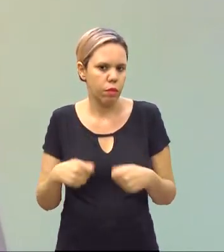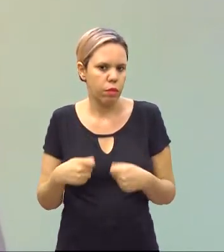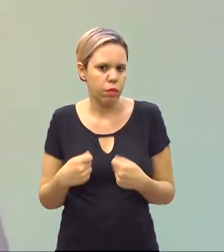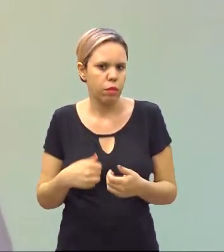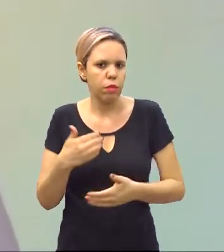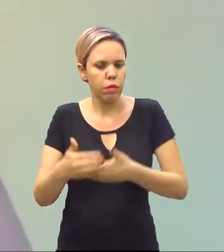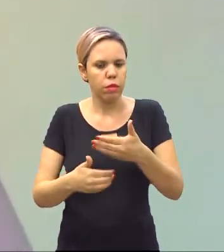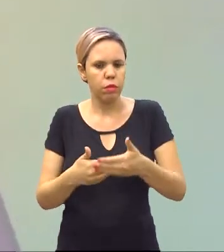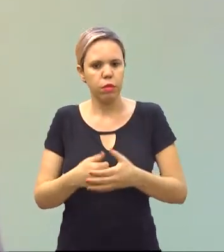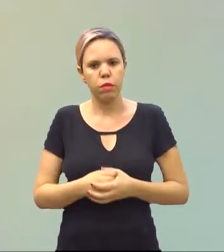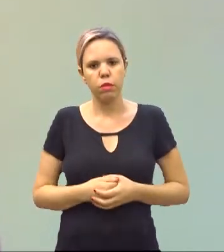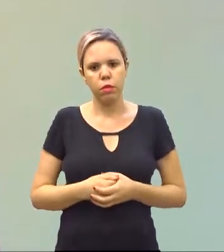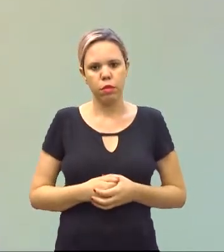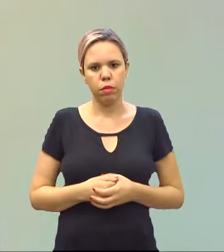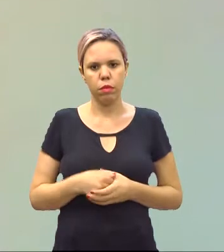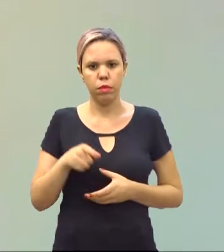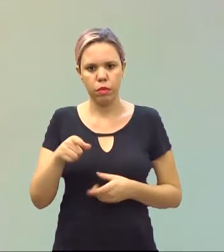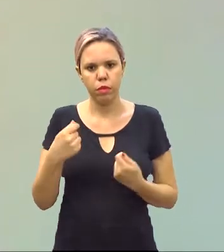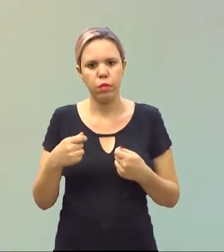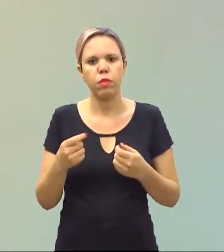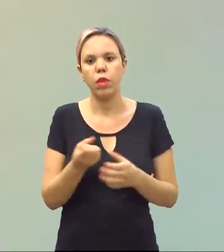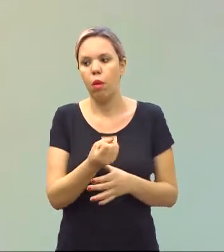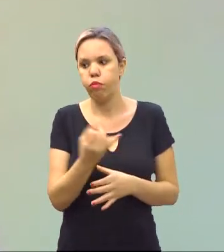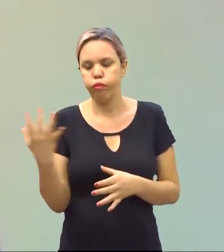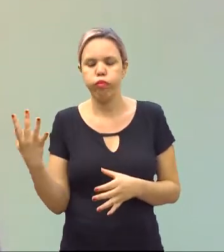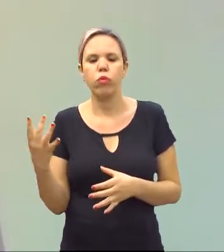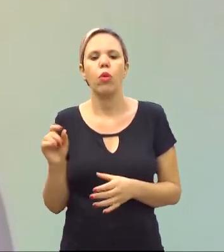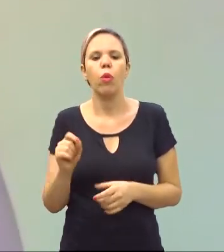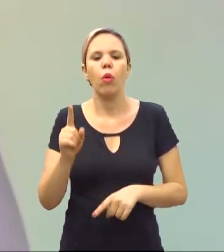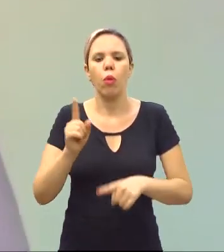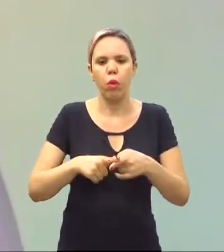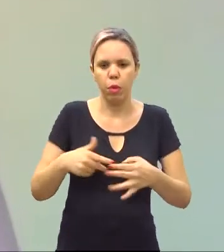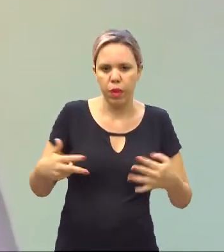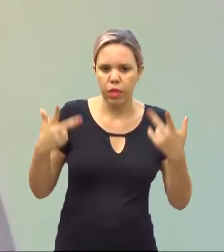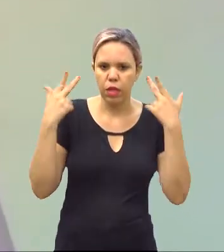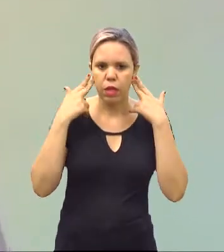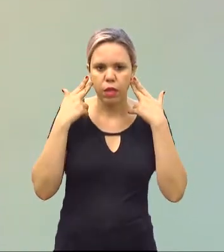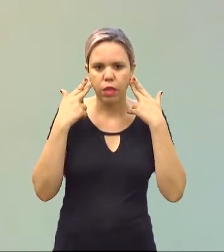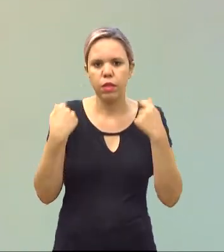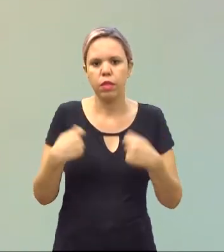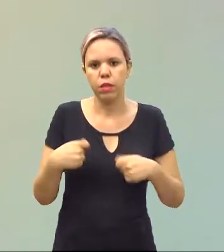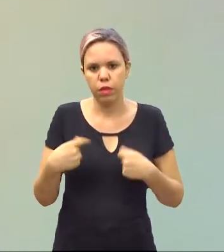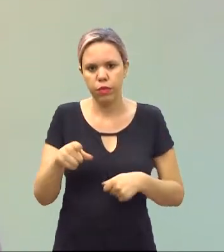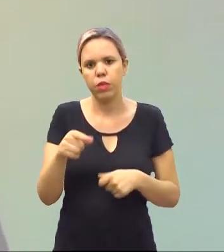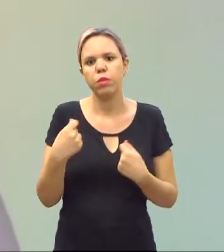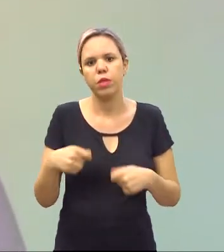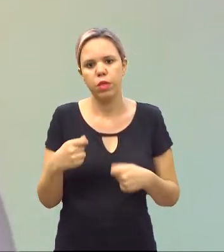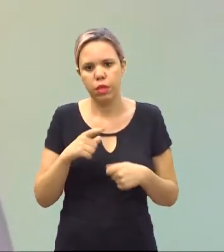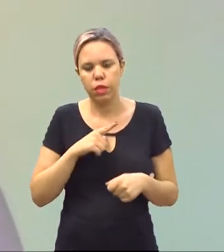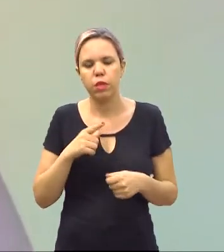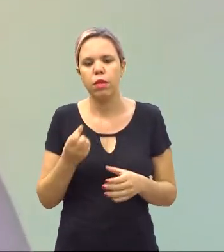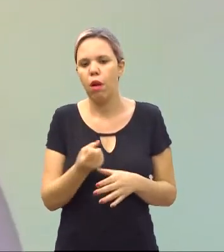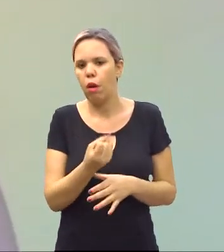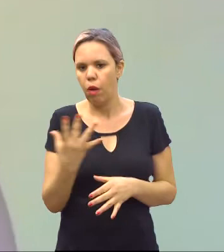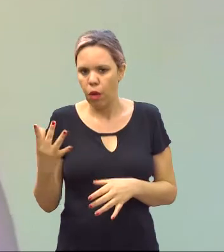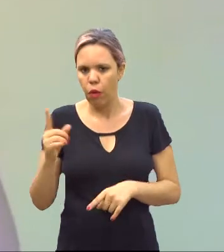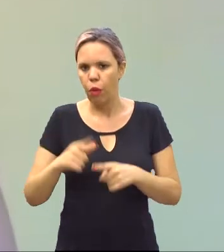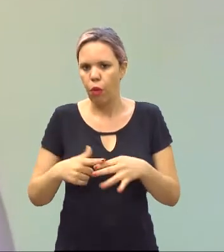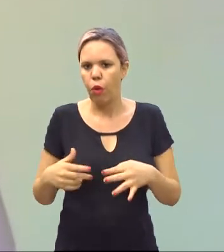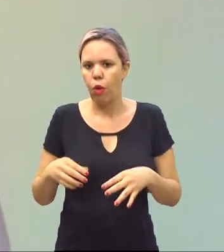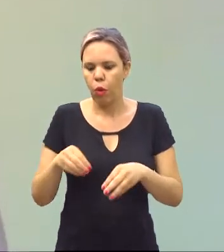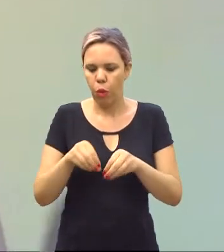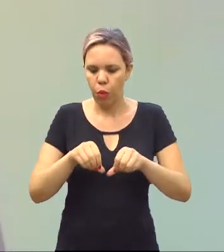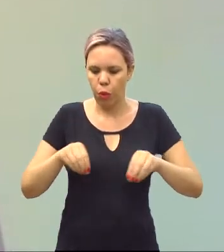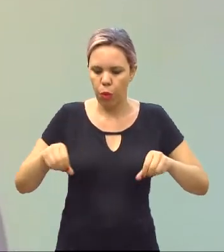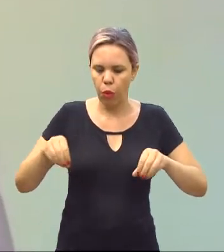do processo. Você tem uma proporção do que é matéria orgânica e necessariamente você precisa ter uma proporção de matéria